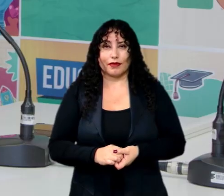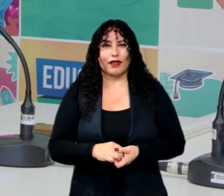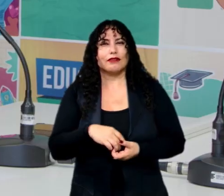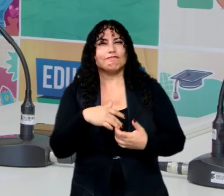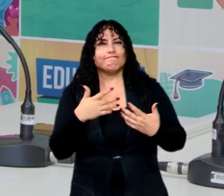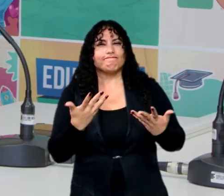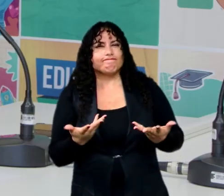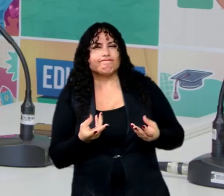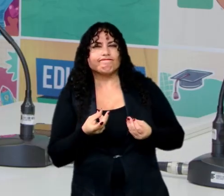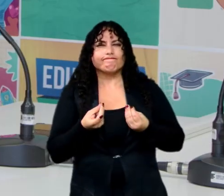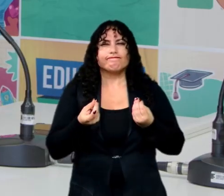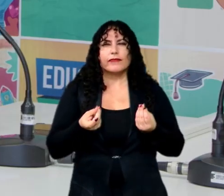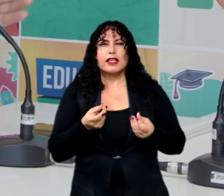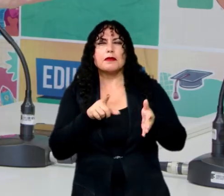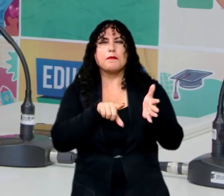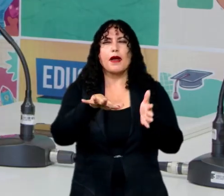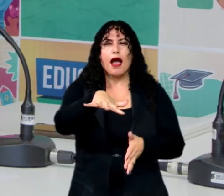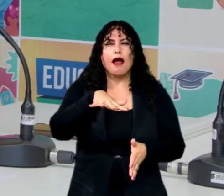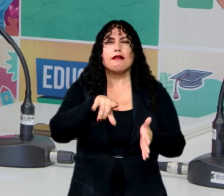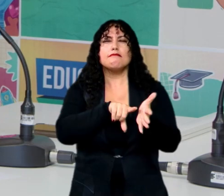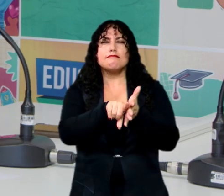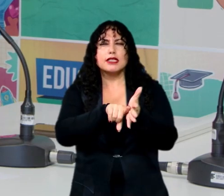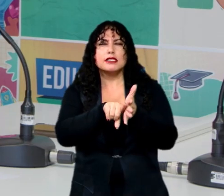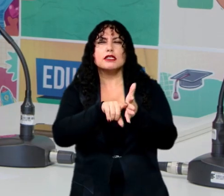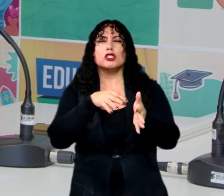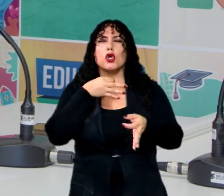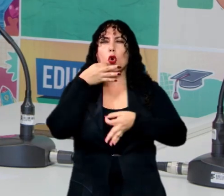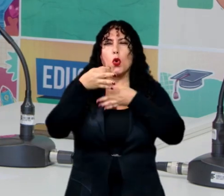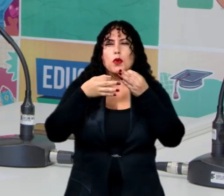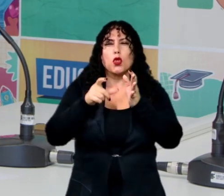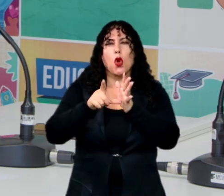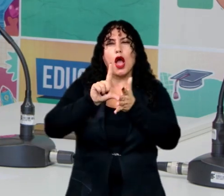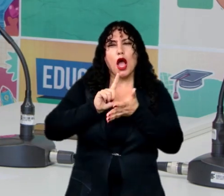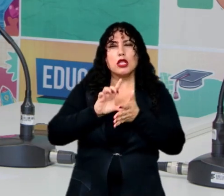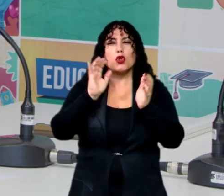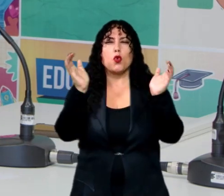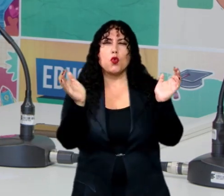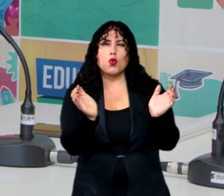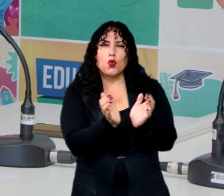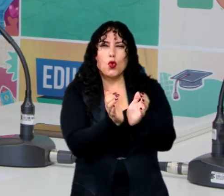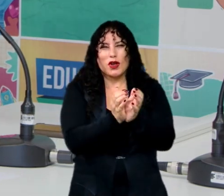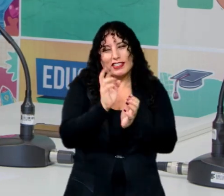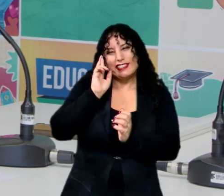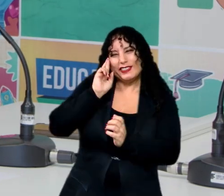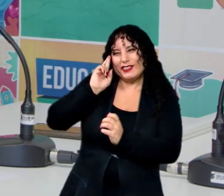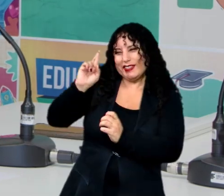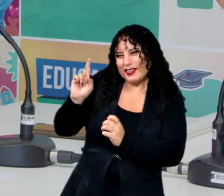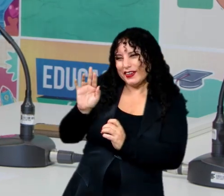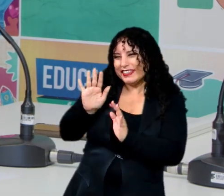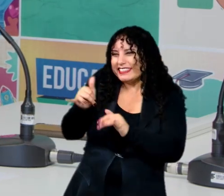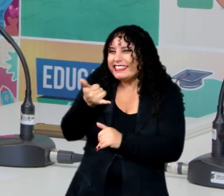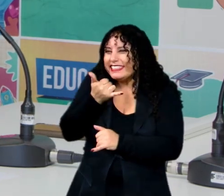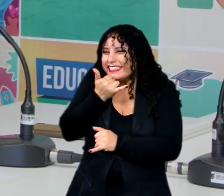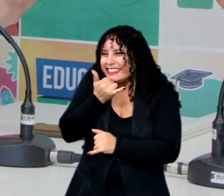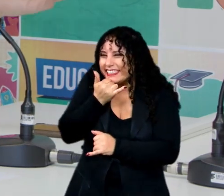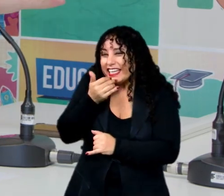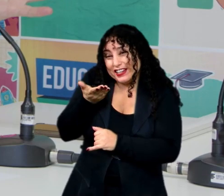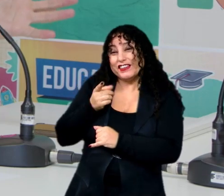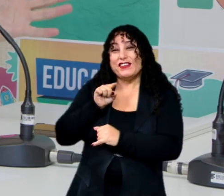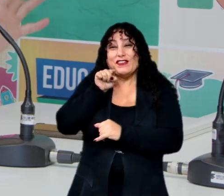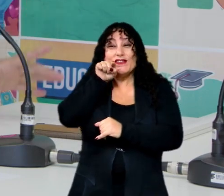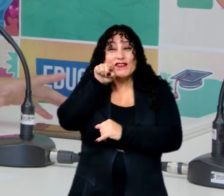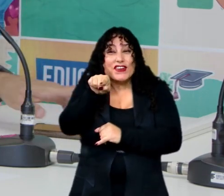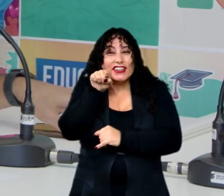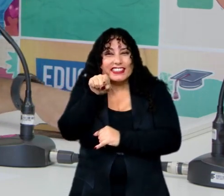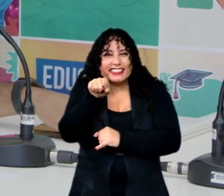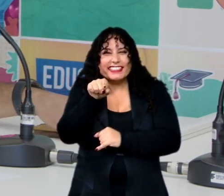essa pesquisa, né? O senhor comentou no início que tem um grupo já. O senhor Ah, é ótimo, né? é o